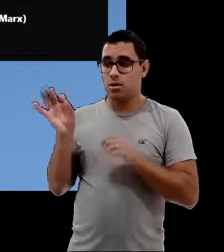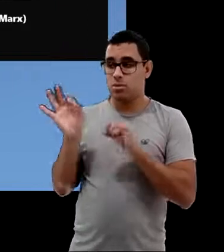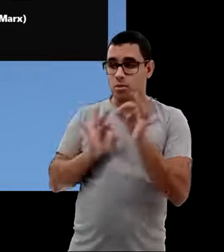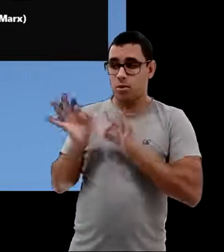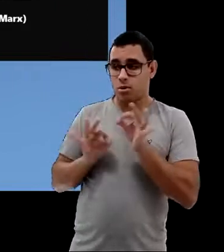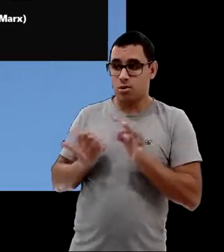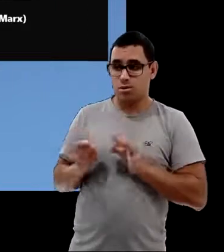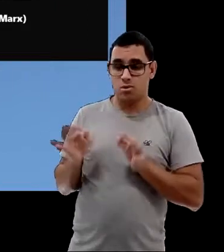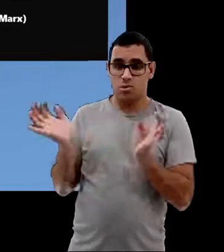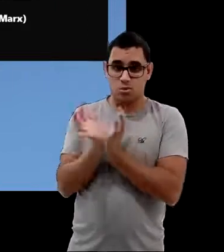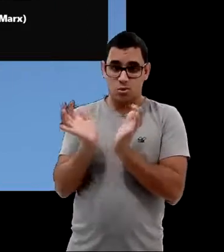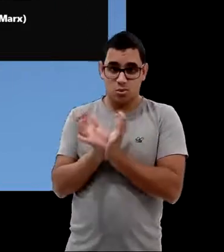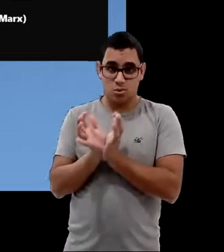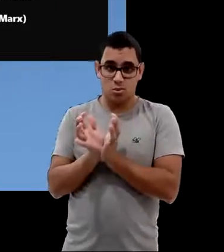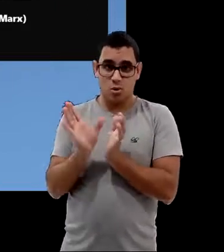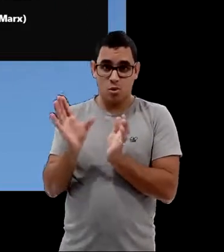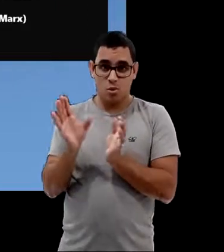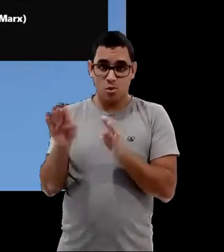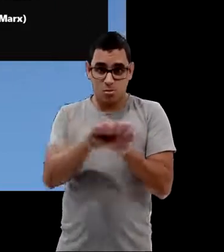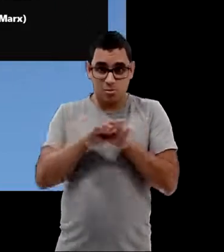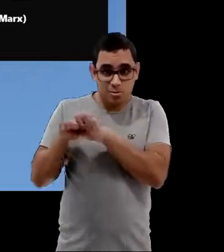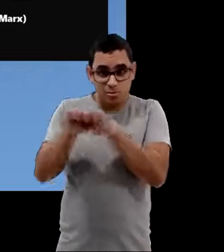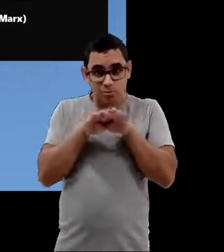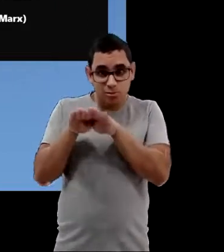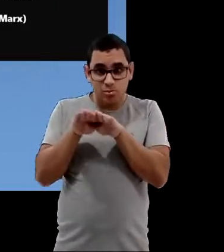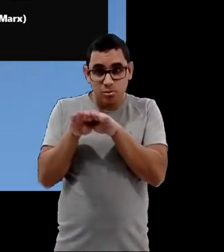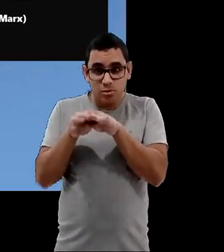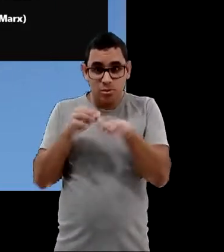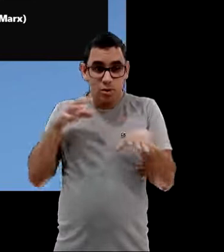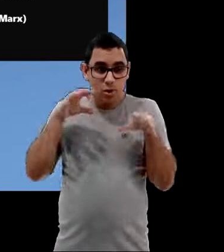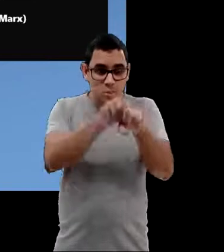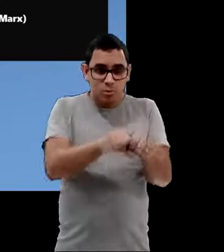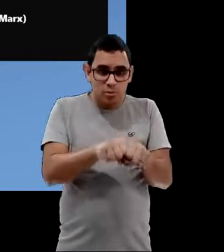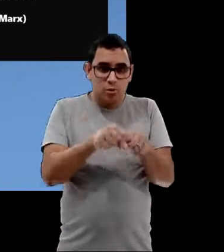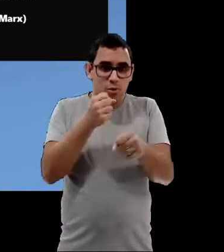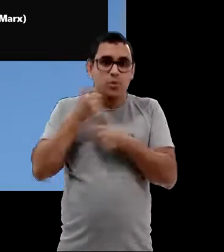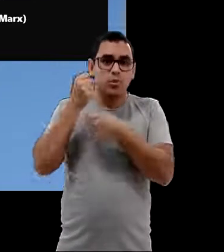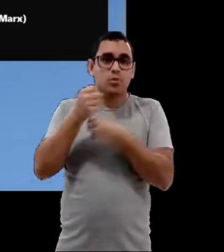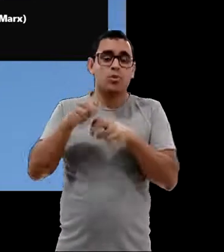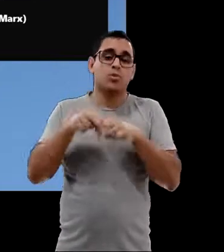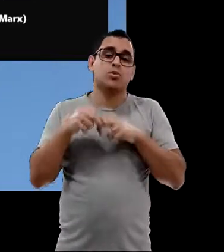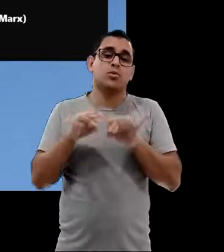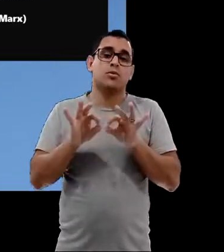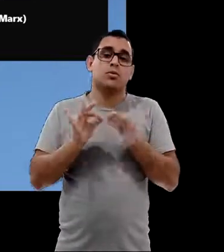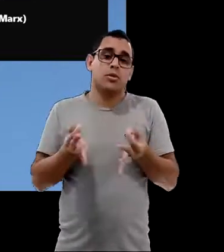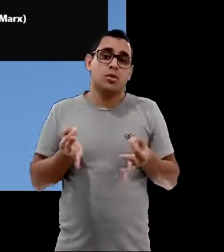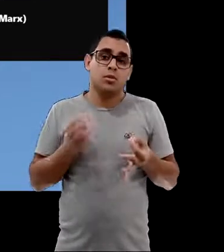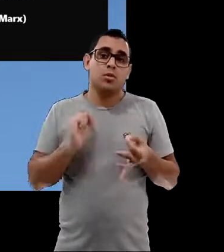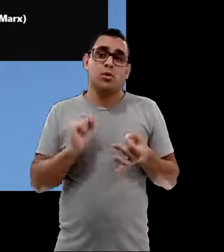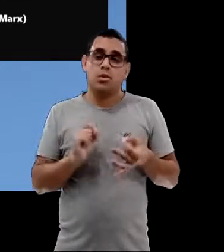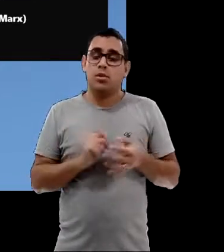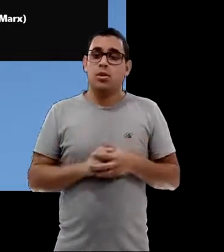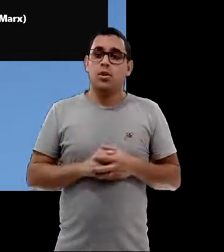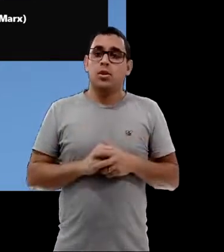sociais. Então, quem tomou o poder, mesmo sendo comunista,